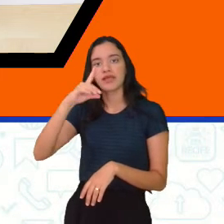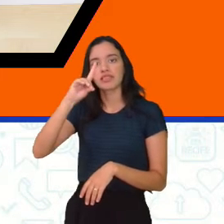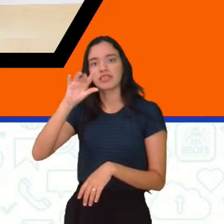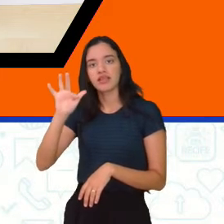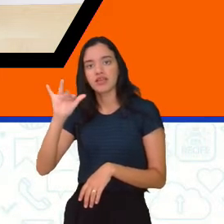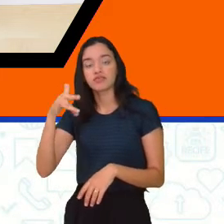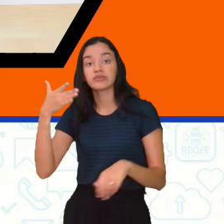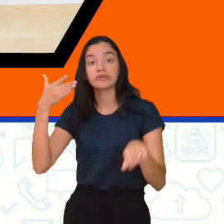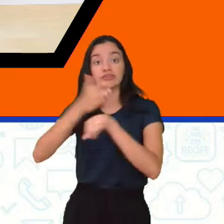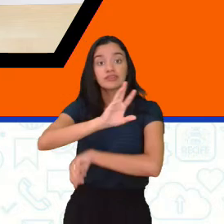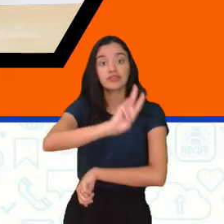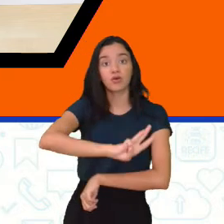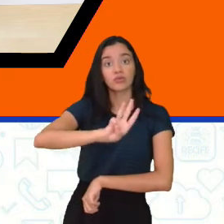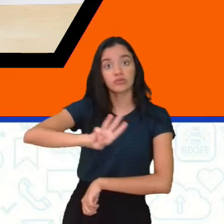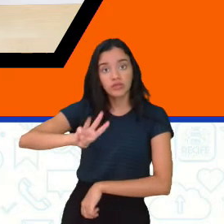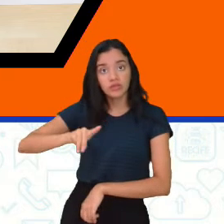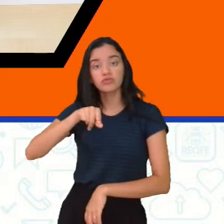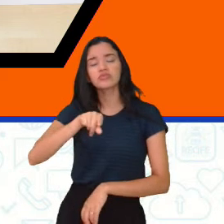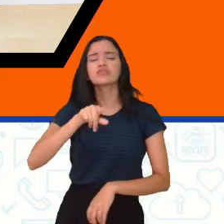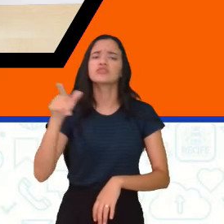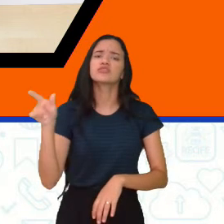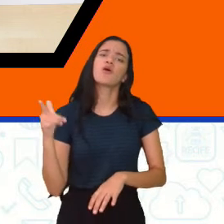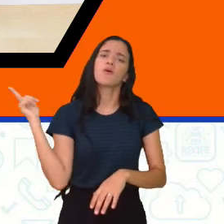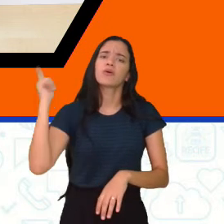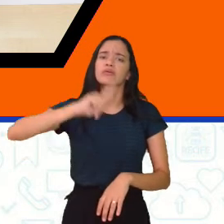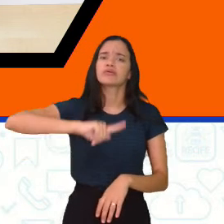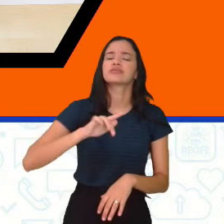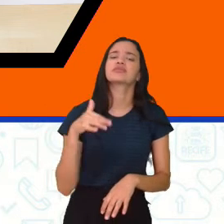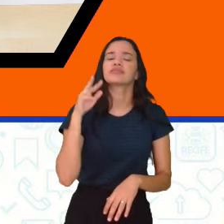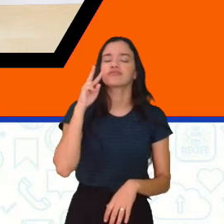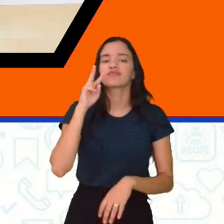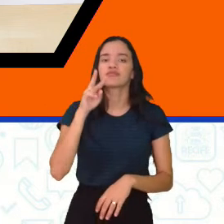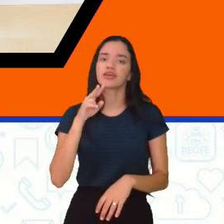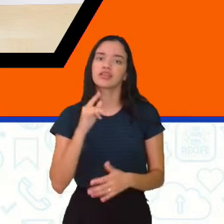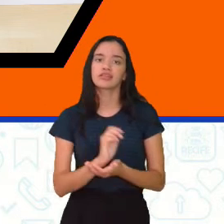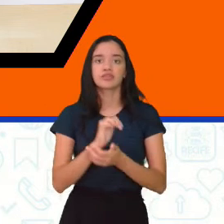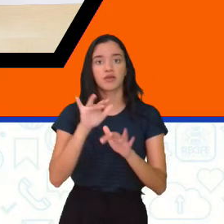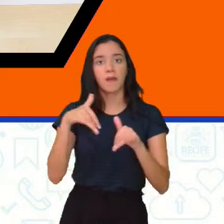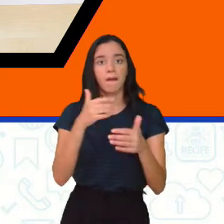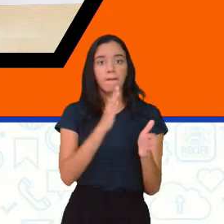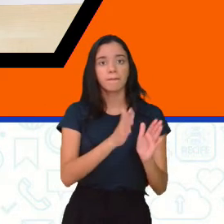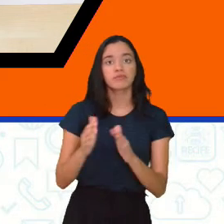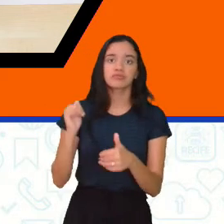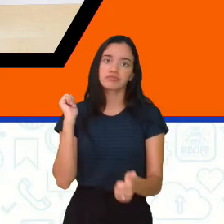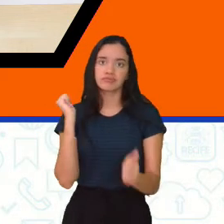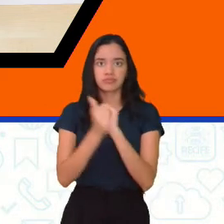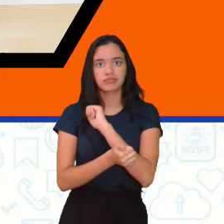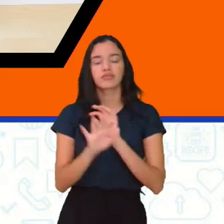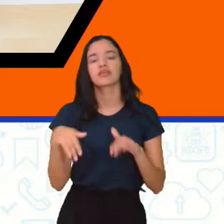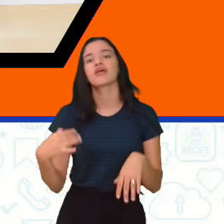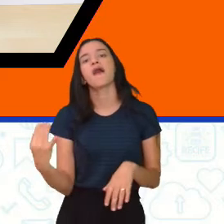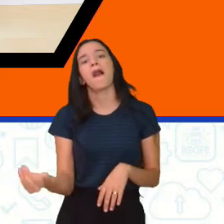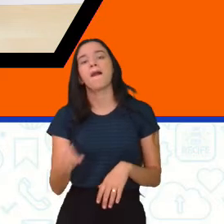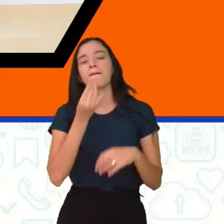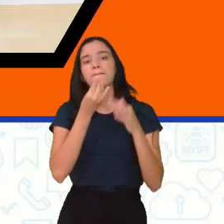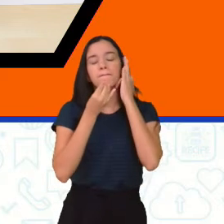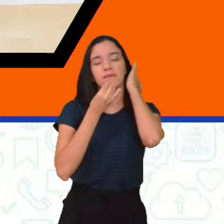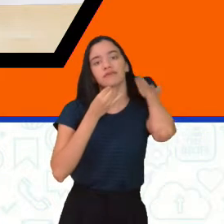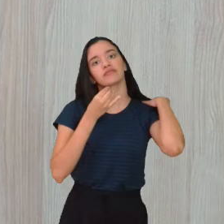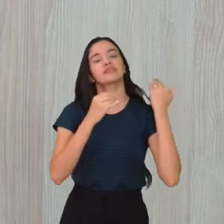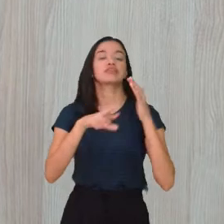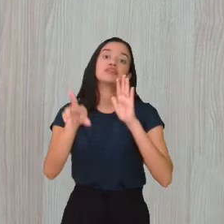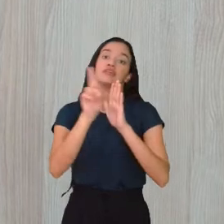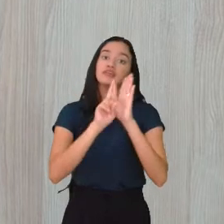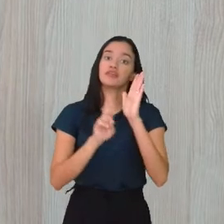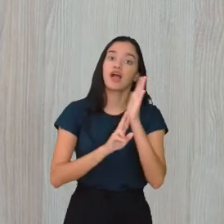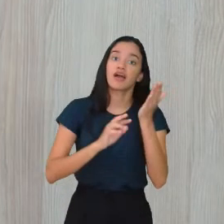de confederações, vocês conseguem ver regulamentos de modalidades. Diga lá, professora. Aproveitando, né, essas regras,